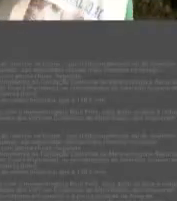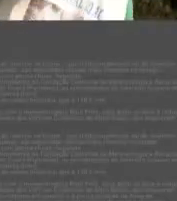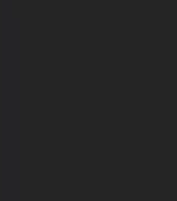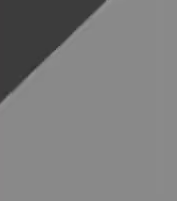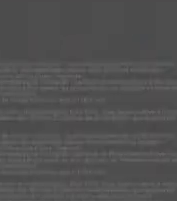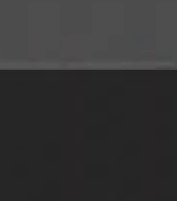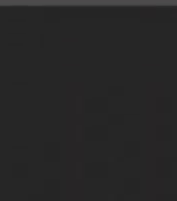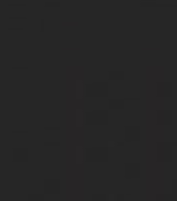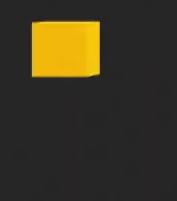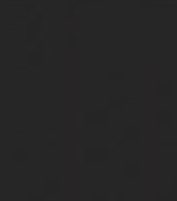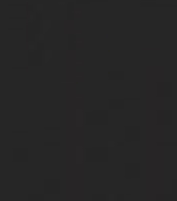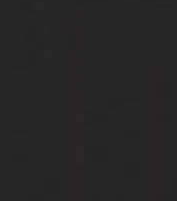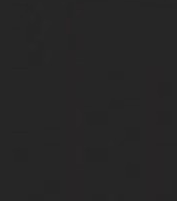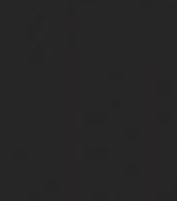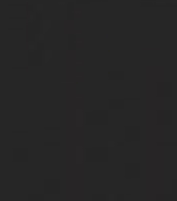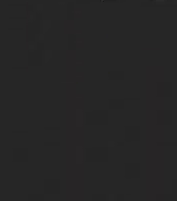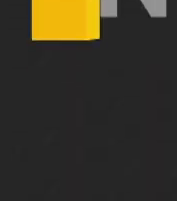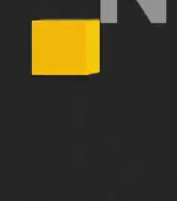ae